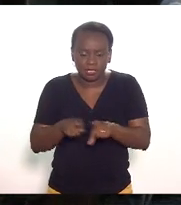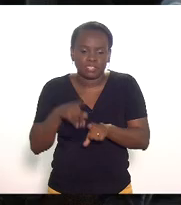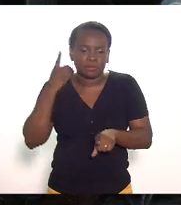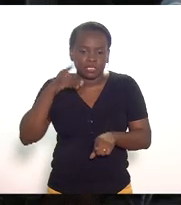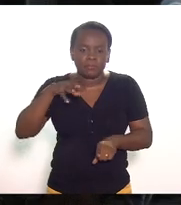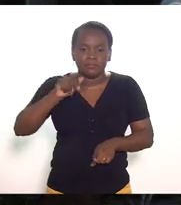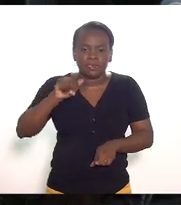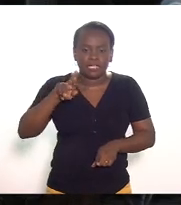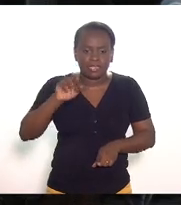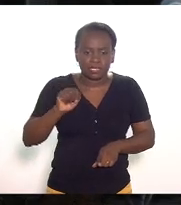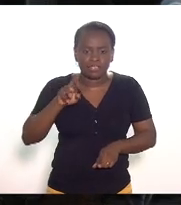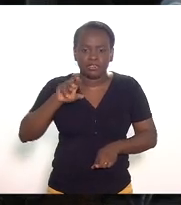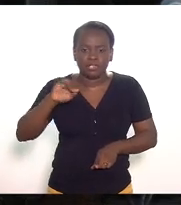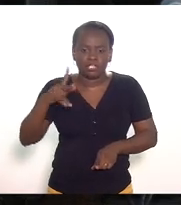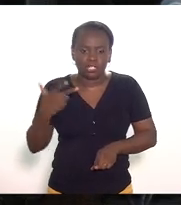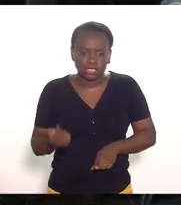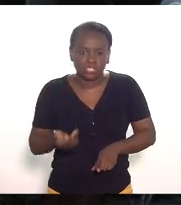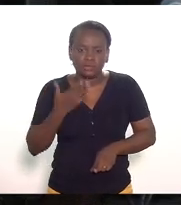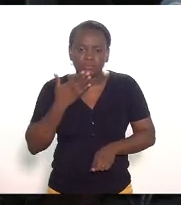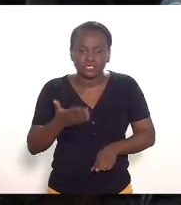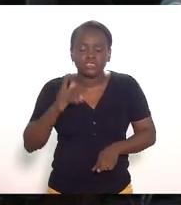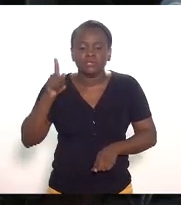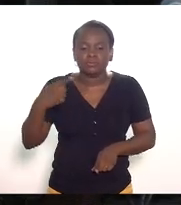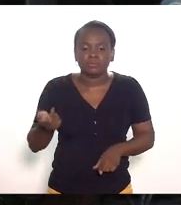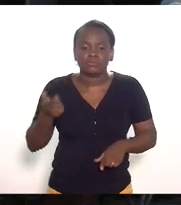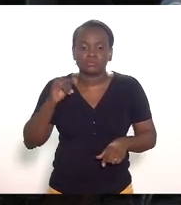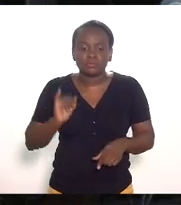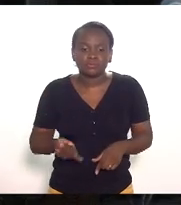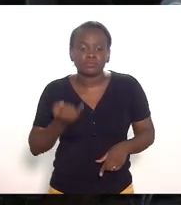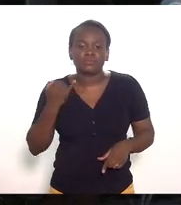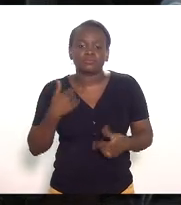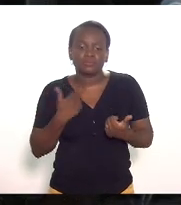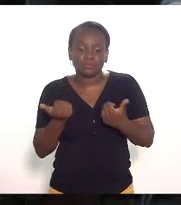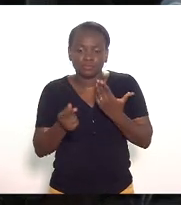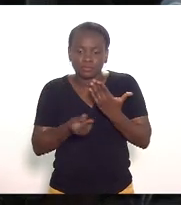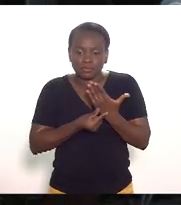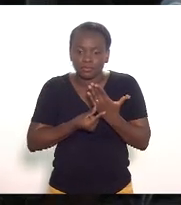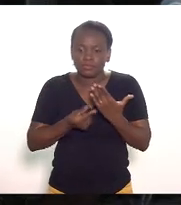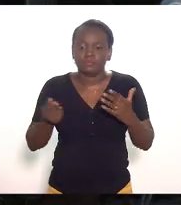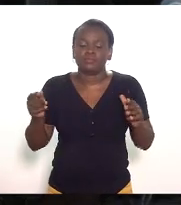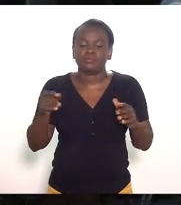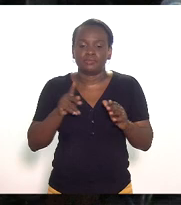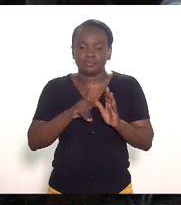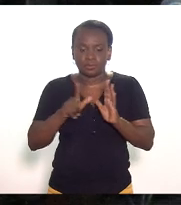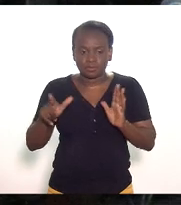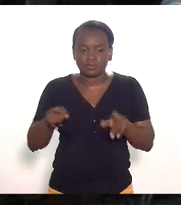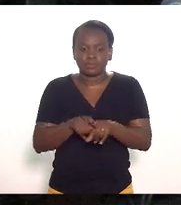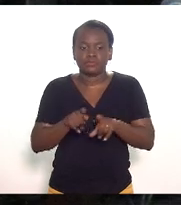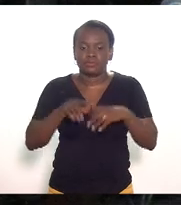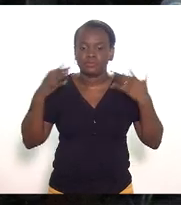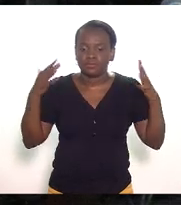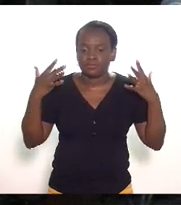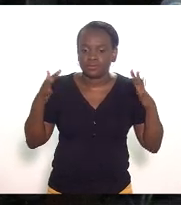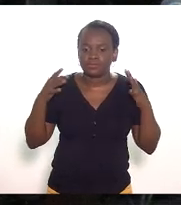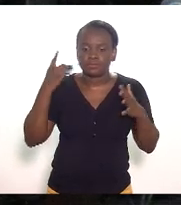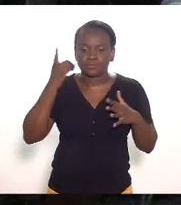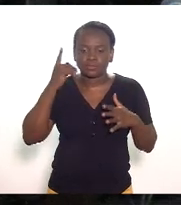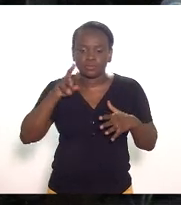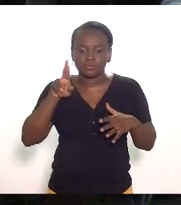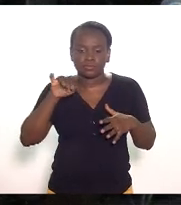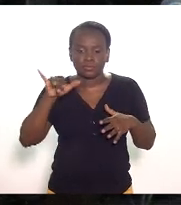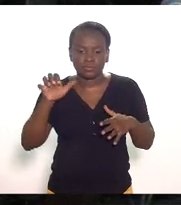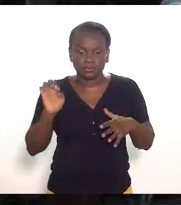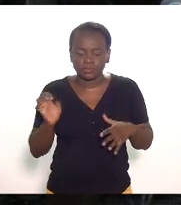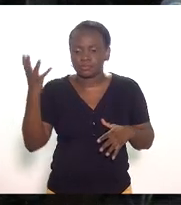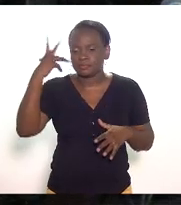Marta Rocha, e gostaria de pedir, na oportunidade, a coautoria do projeto, e parabenizar a deputada enfermeira Rejane